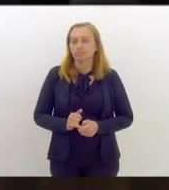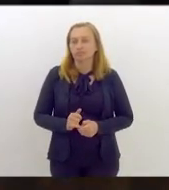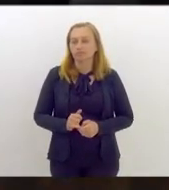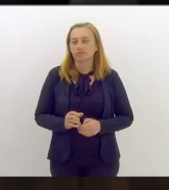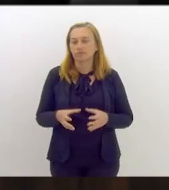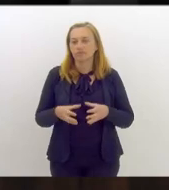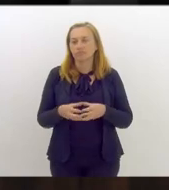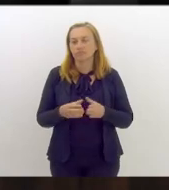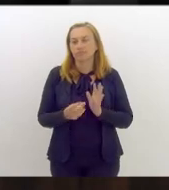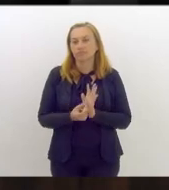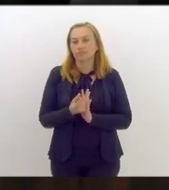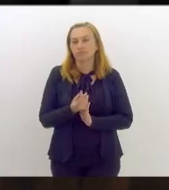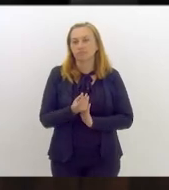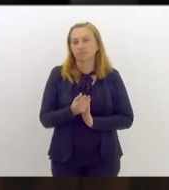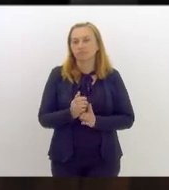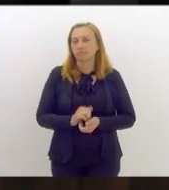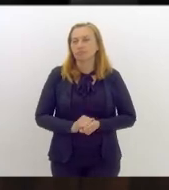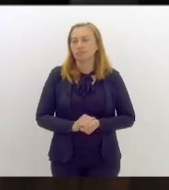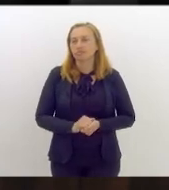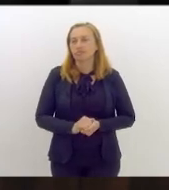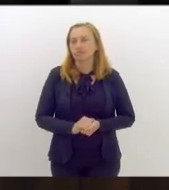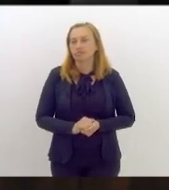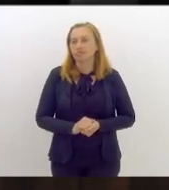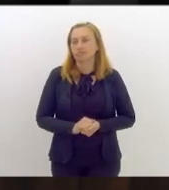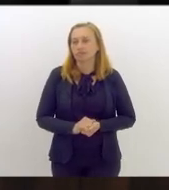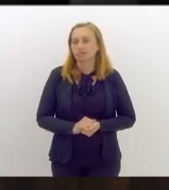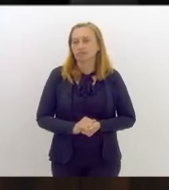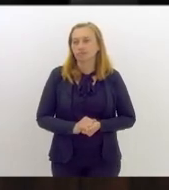Pela Comissão de Orçamento,